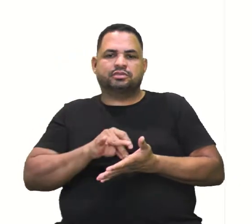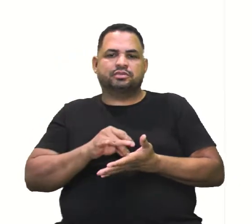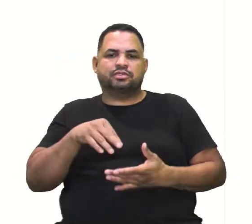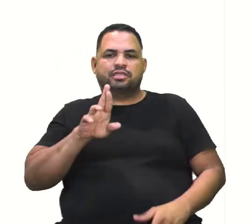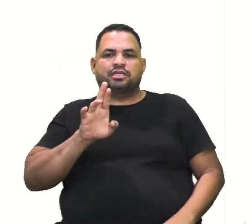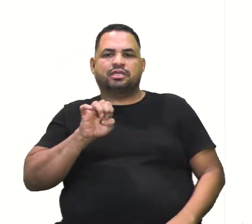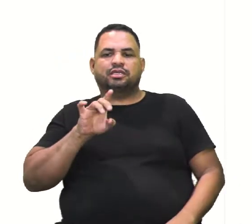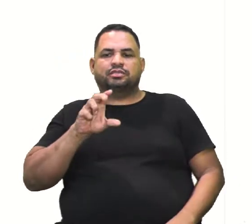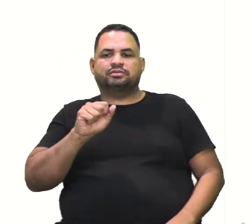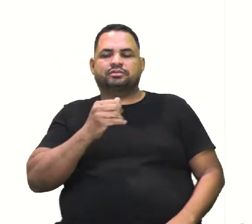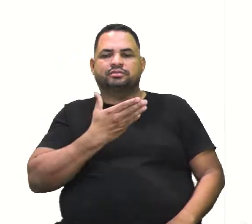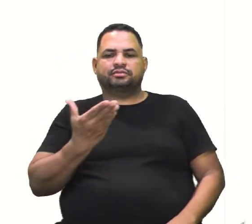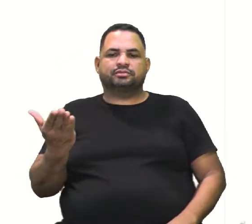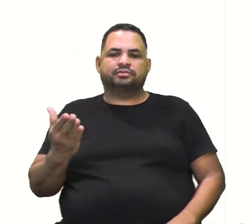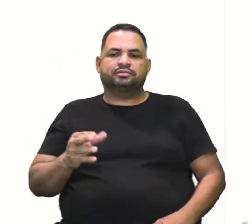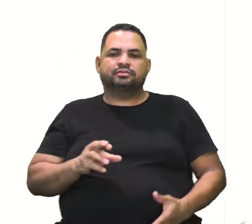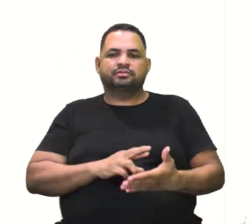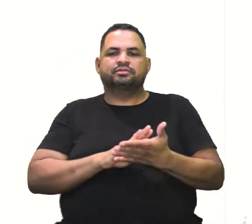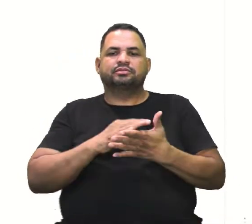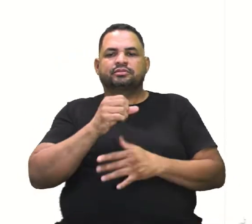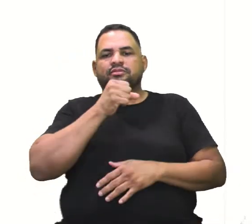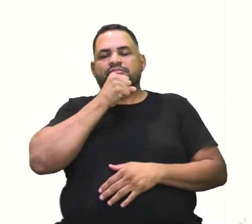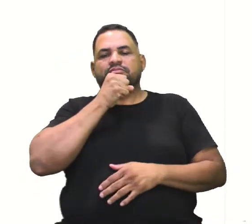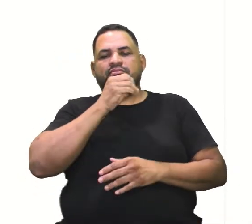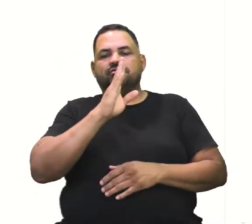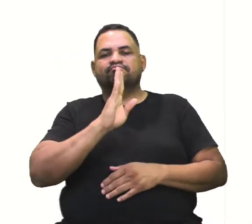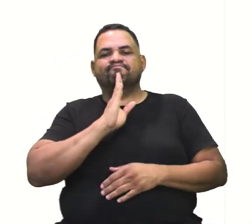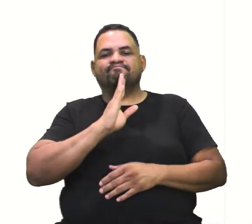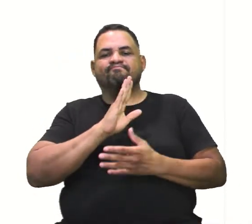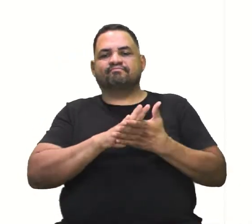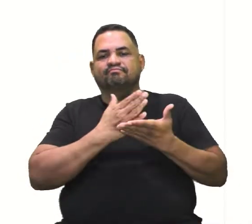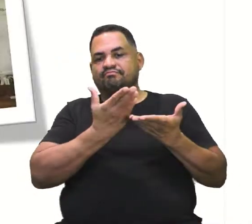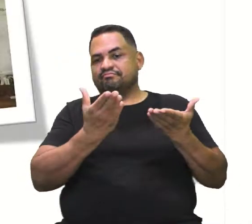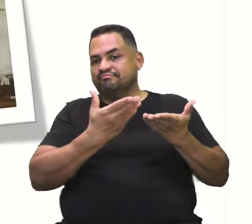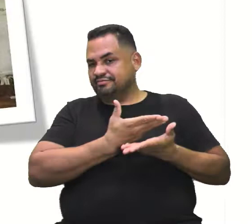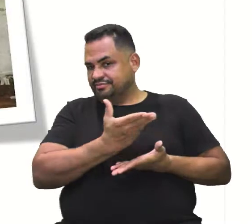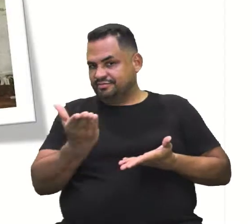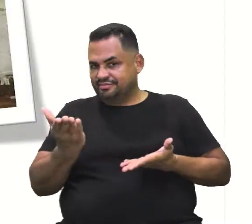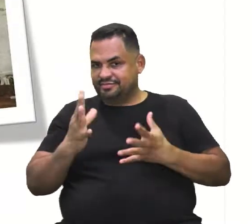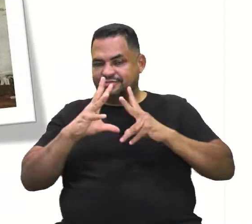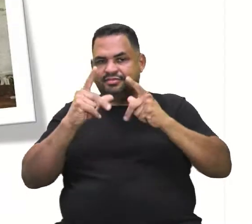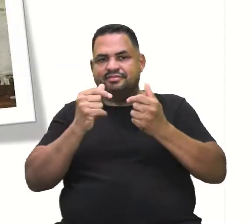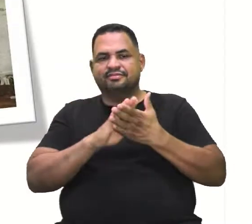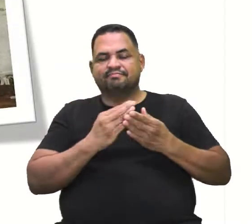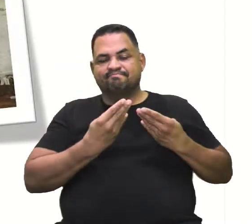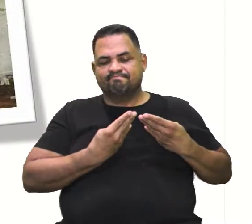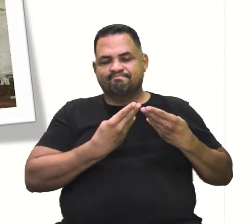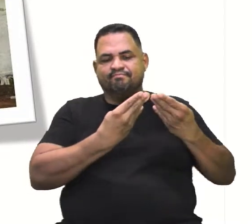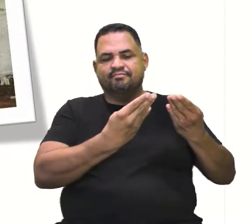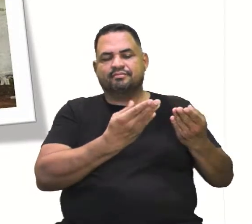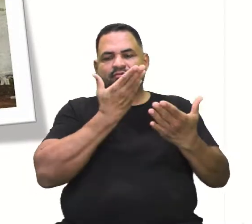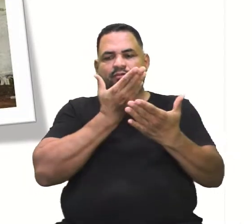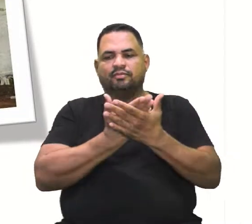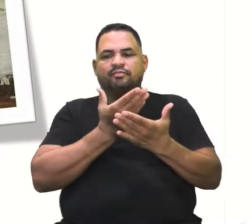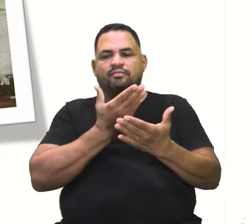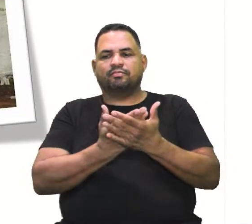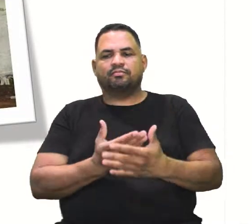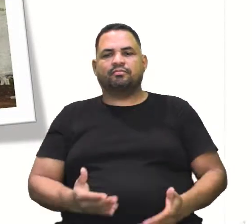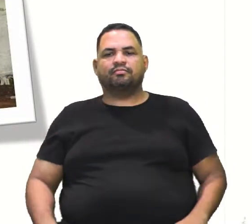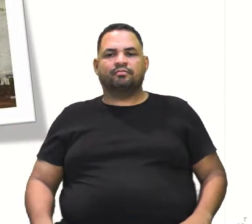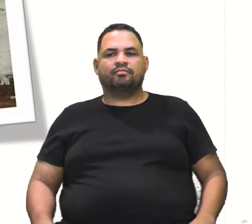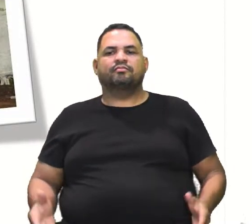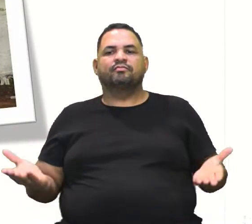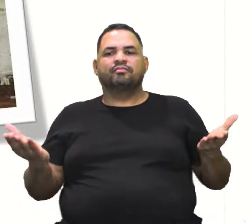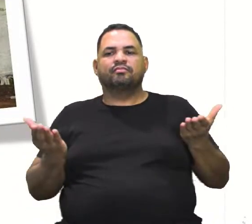Olha aí, os reais a gente já tem eles, são velho conhecido aí da galera, E aí, vamos lá para o oferecimento da aula de